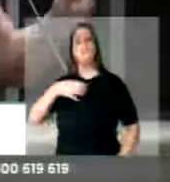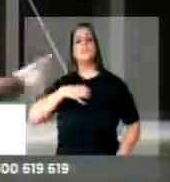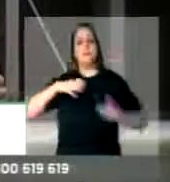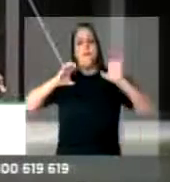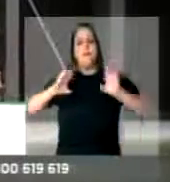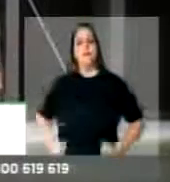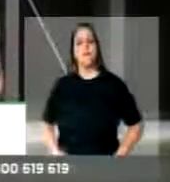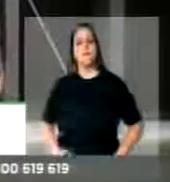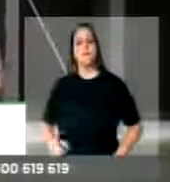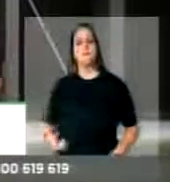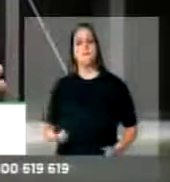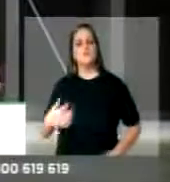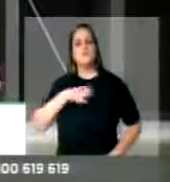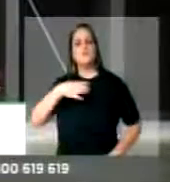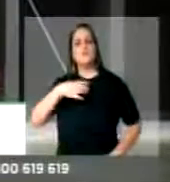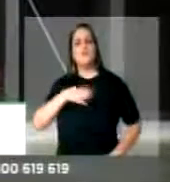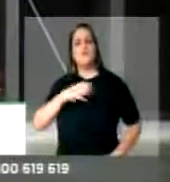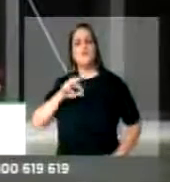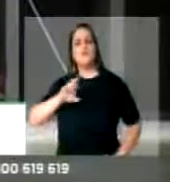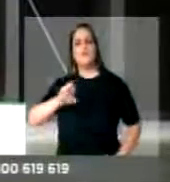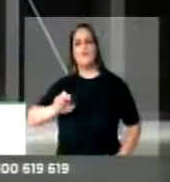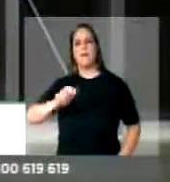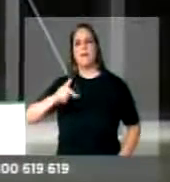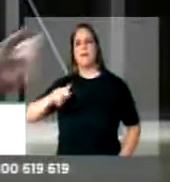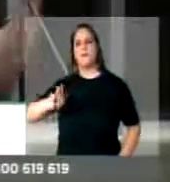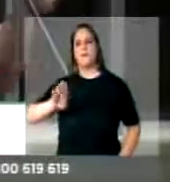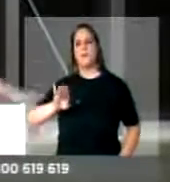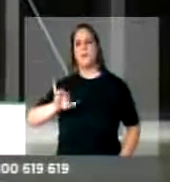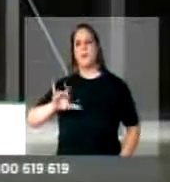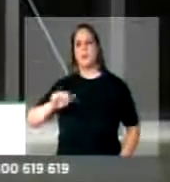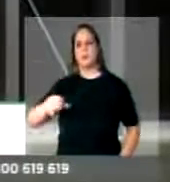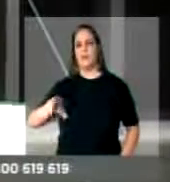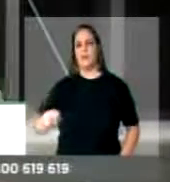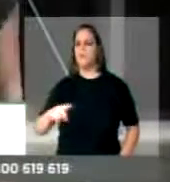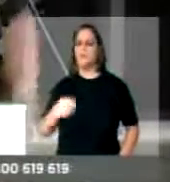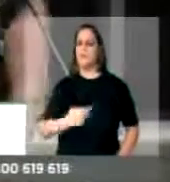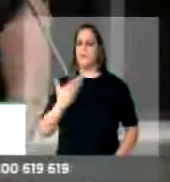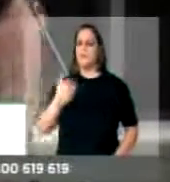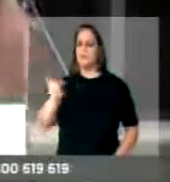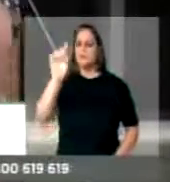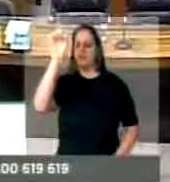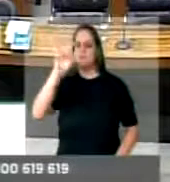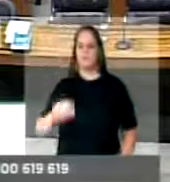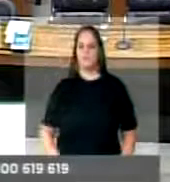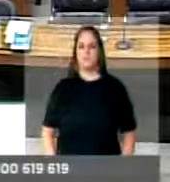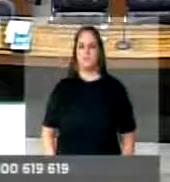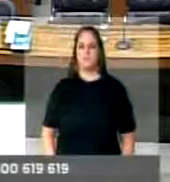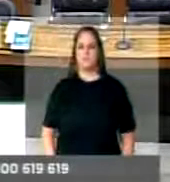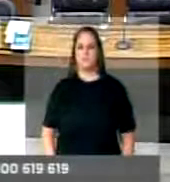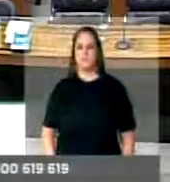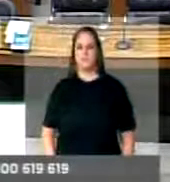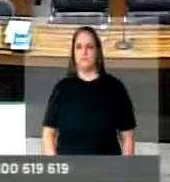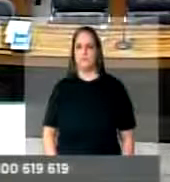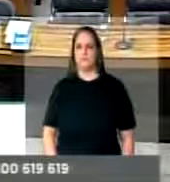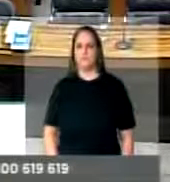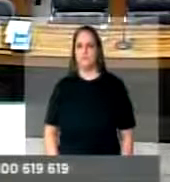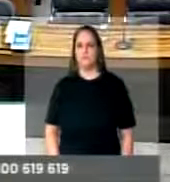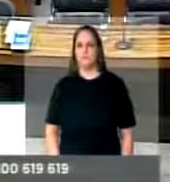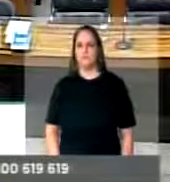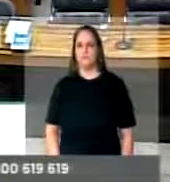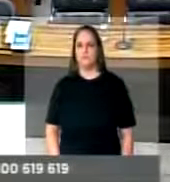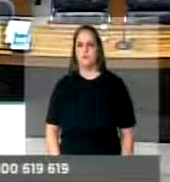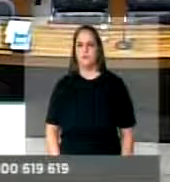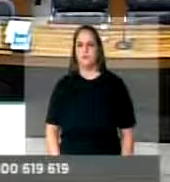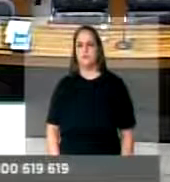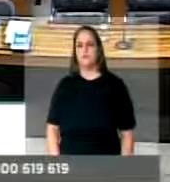e sentimento republicano não permite que isso aconteça neste parlamento. Ouvimos a deputada Érica Cocai. Só para